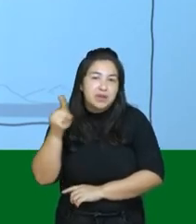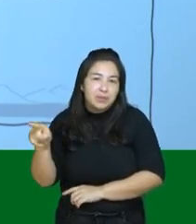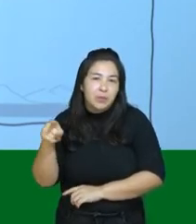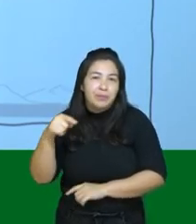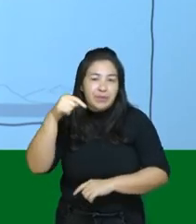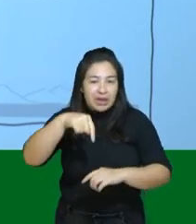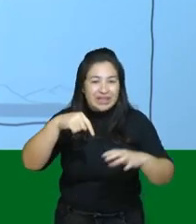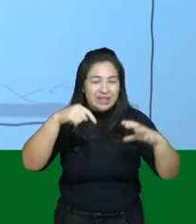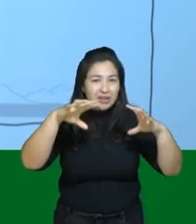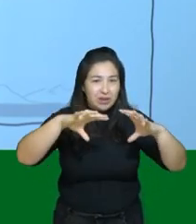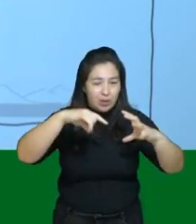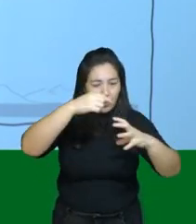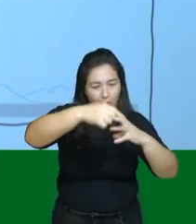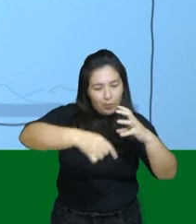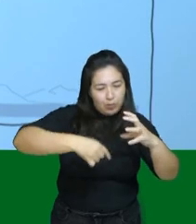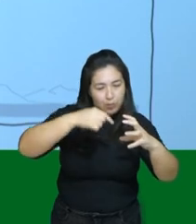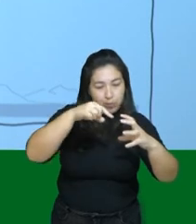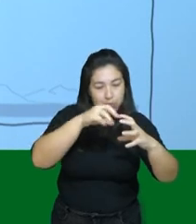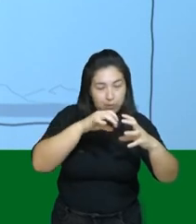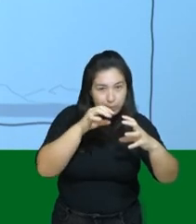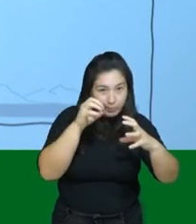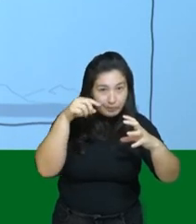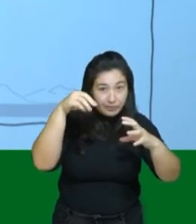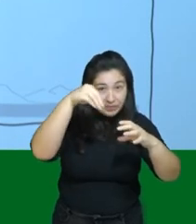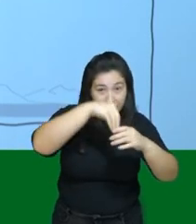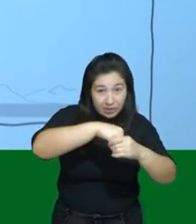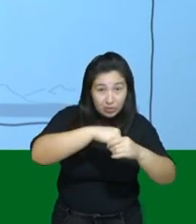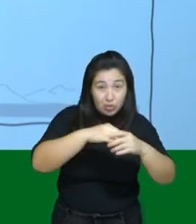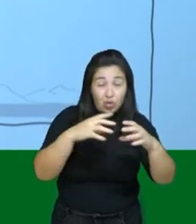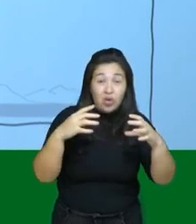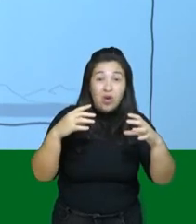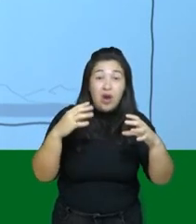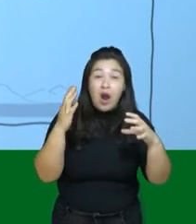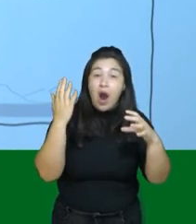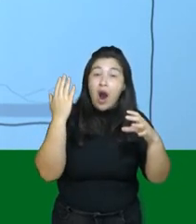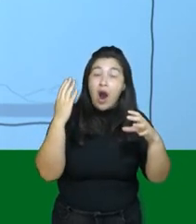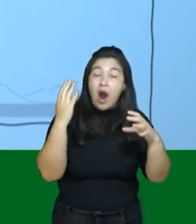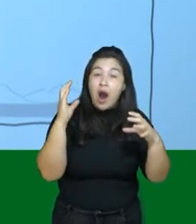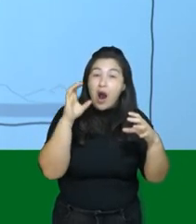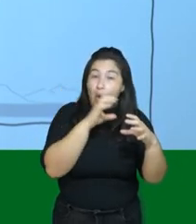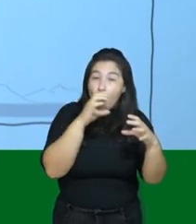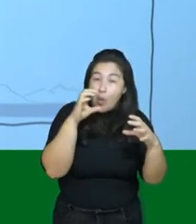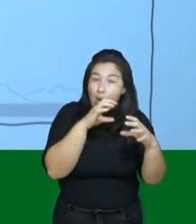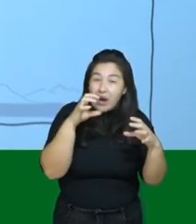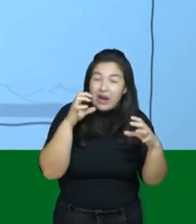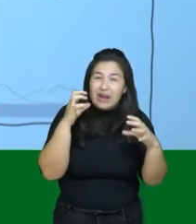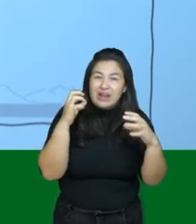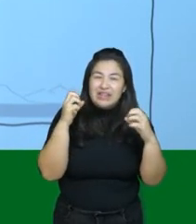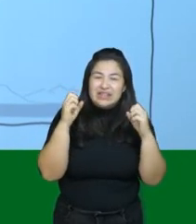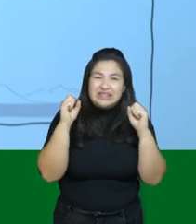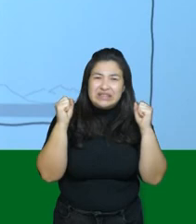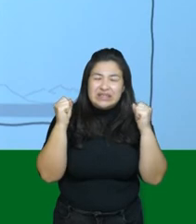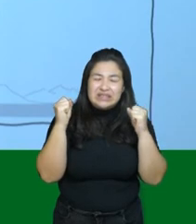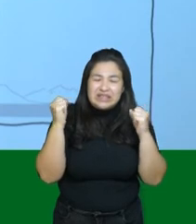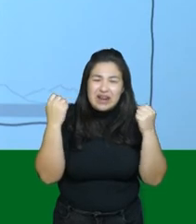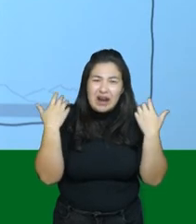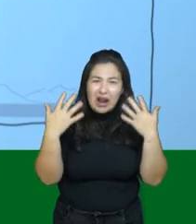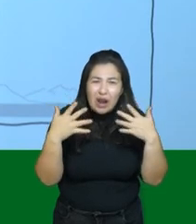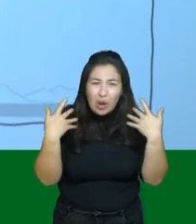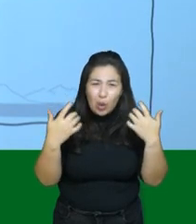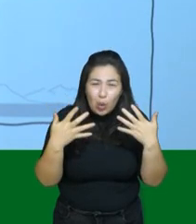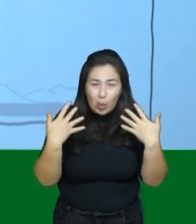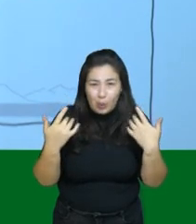dois fatores. Ela carrega mais umidade. Tá? Então, aonde é um lugar seco ou numa estação